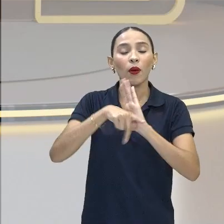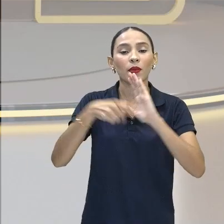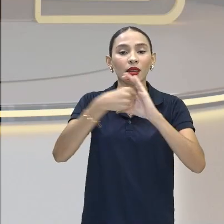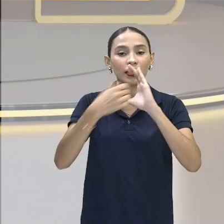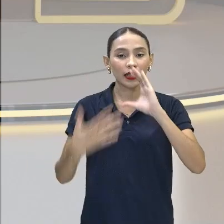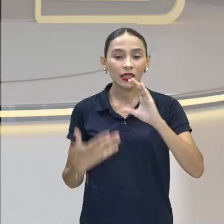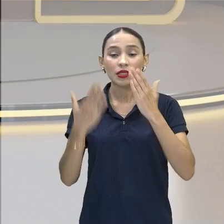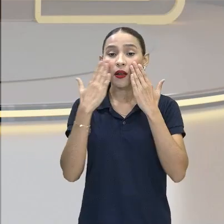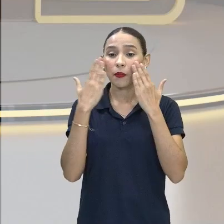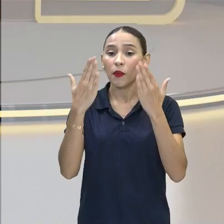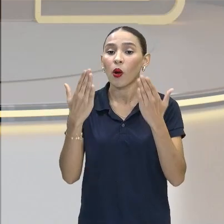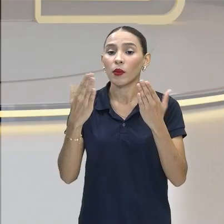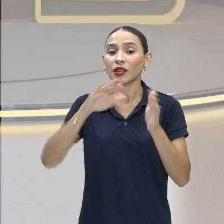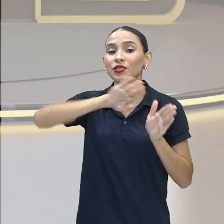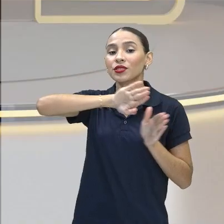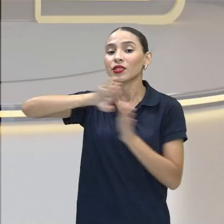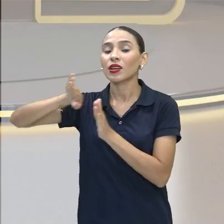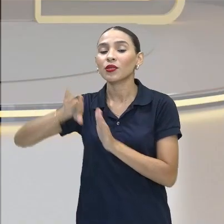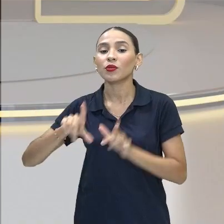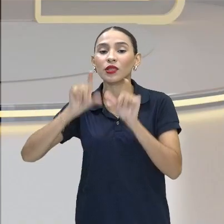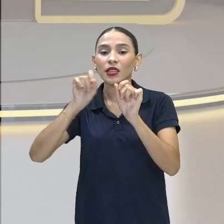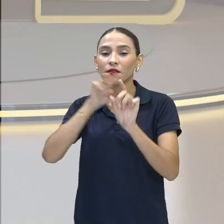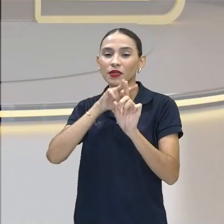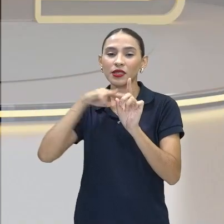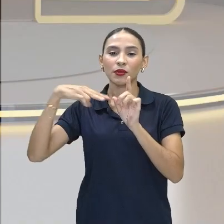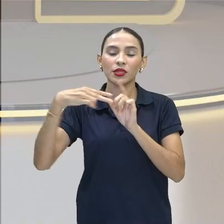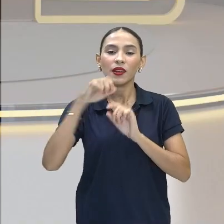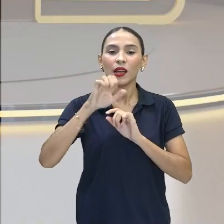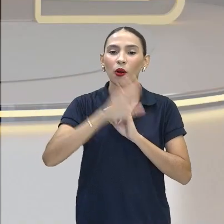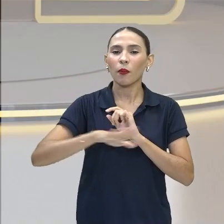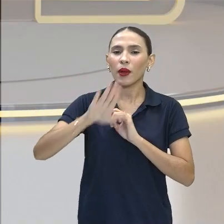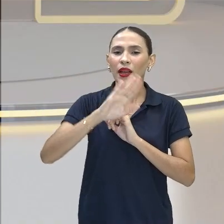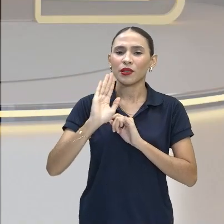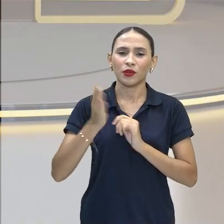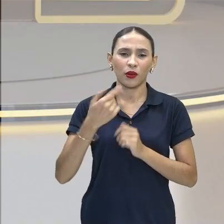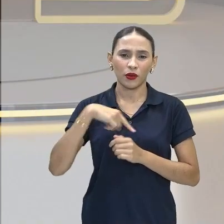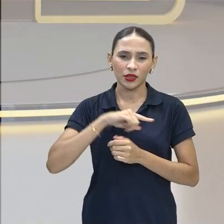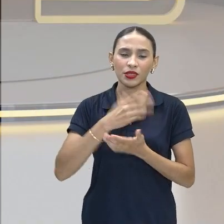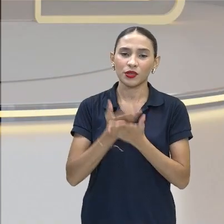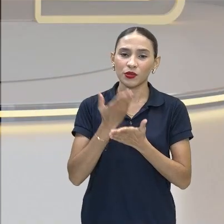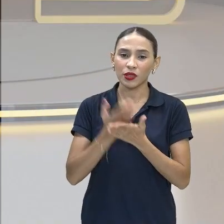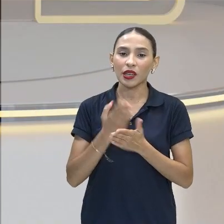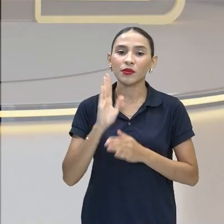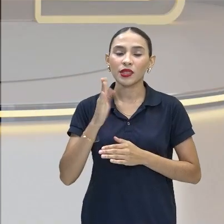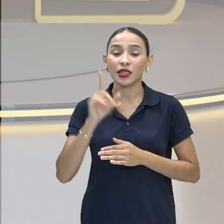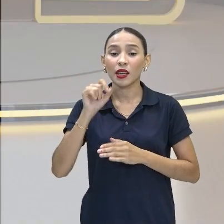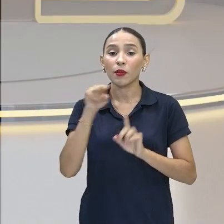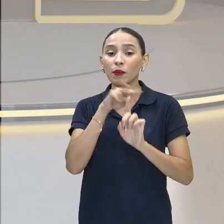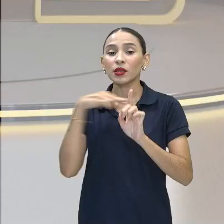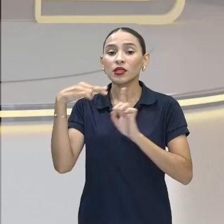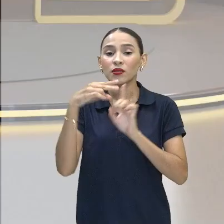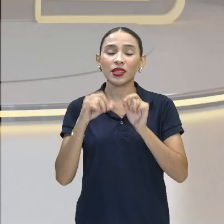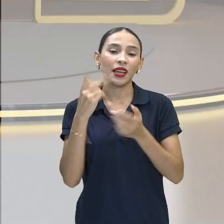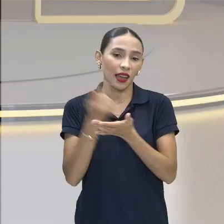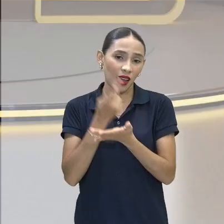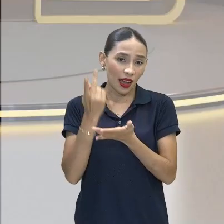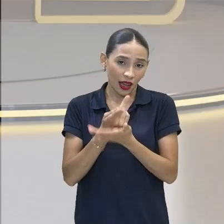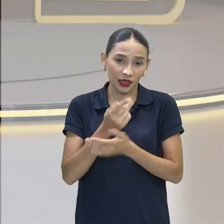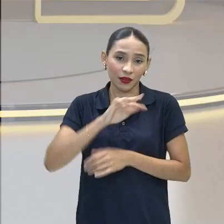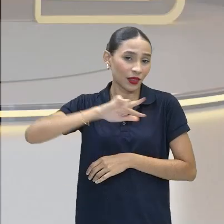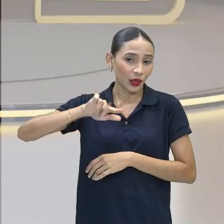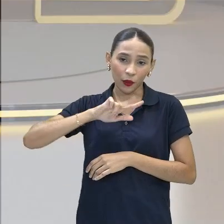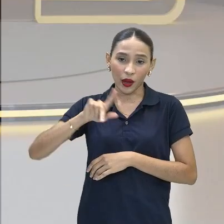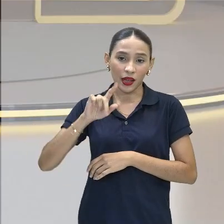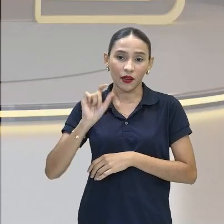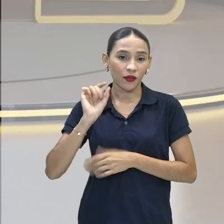forma de ver, tirando aquela visão europeia que nós já vimos nas nossas aulas anteriores, que era uma visão errônea, né? Que não era aquilo